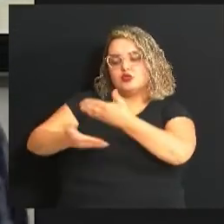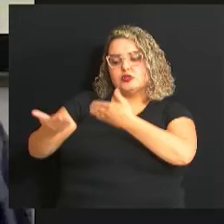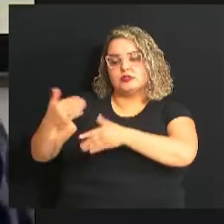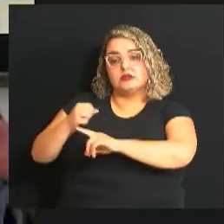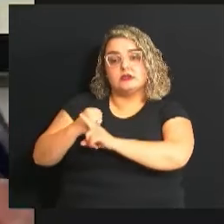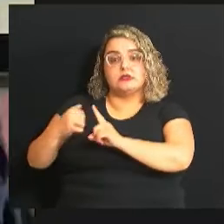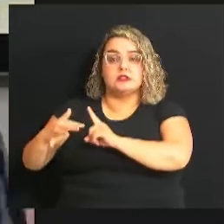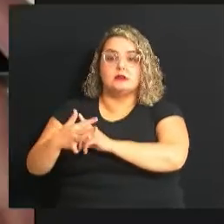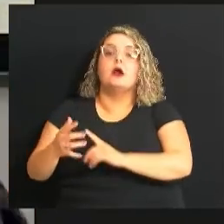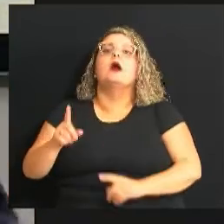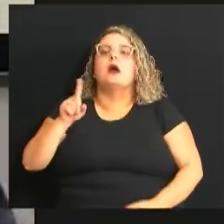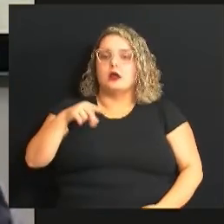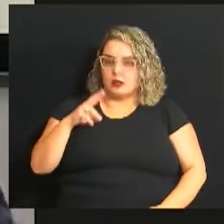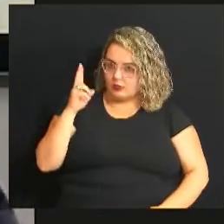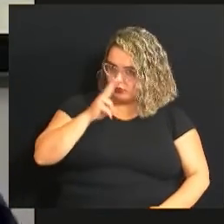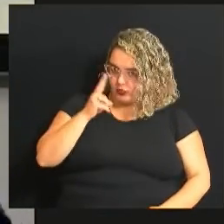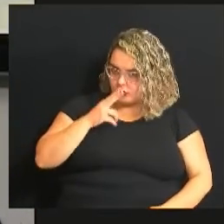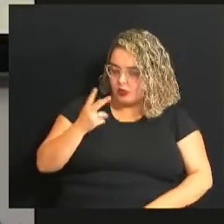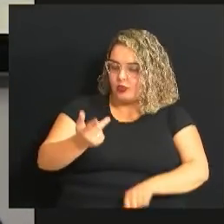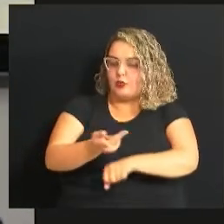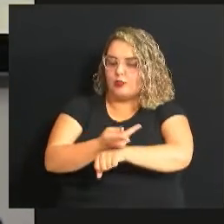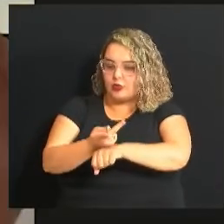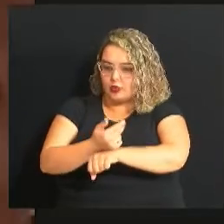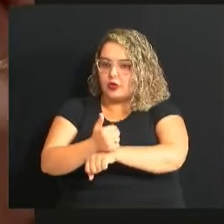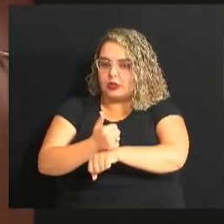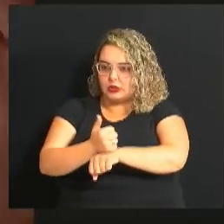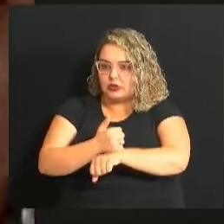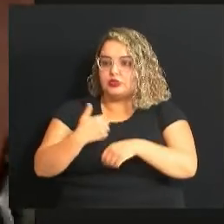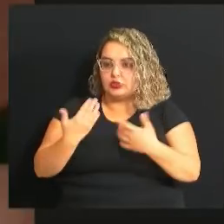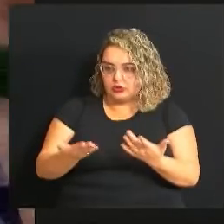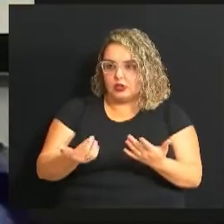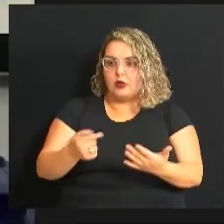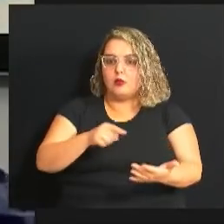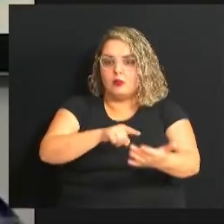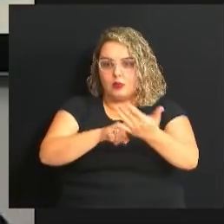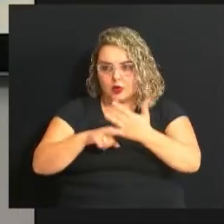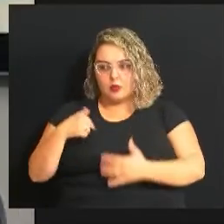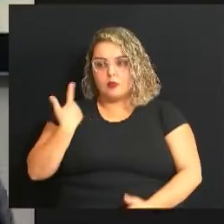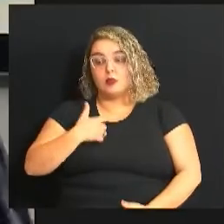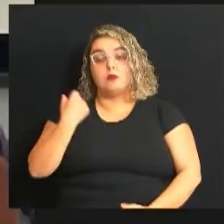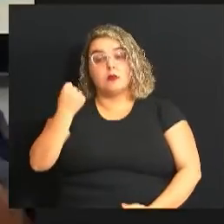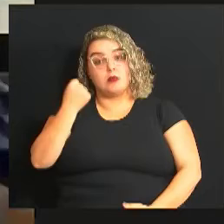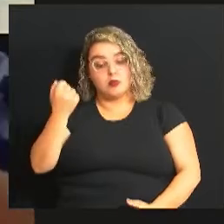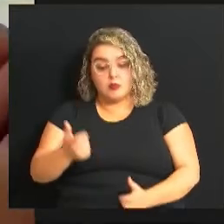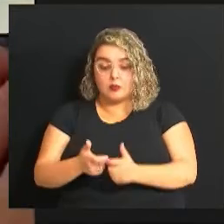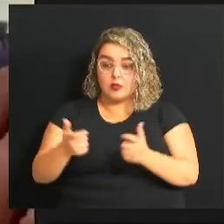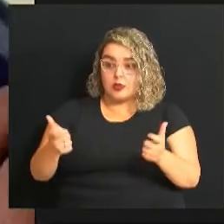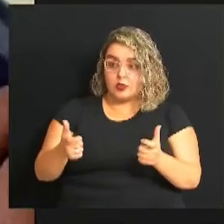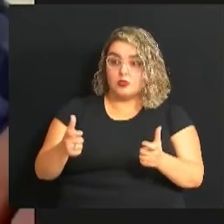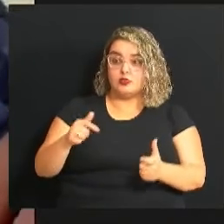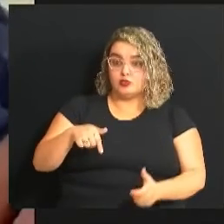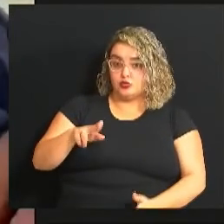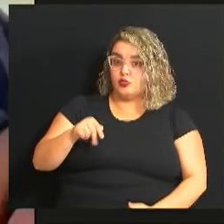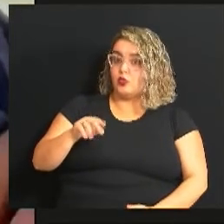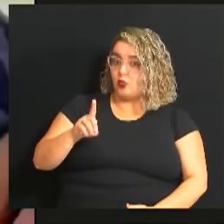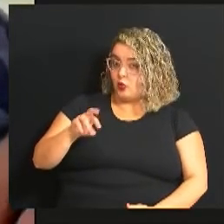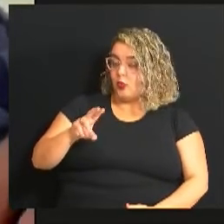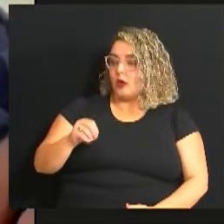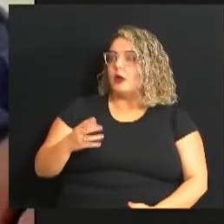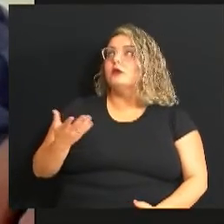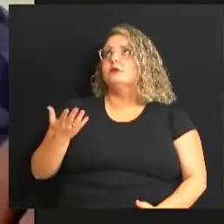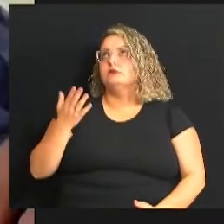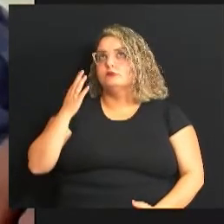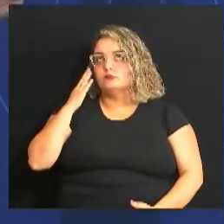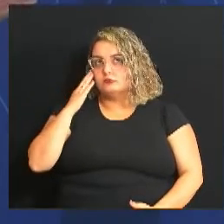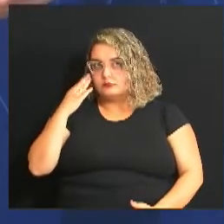pouco urgente a procura de um profissional, porque isso já denota pra gente uma maior gravidade de um quadro. Tá. Já